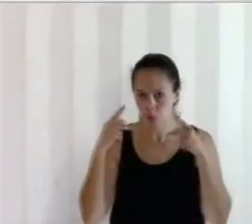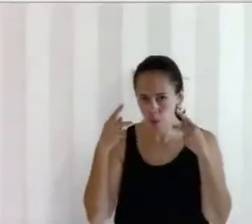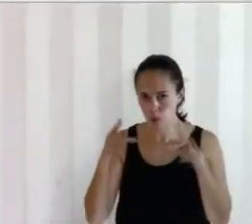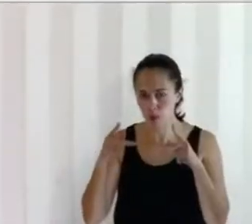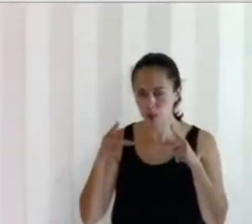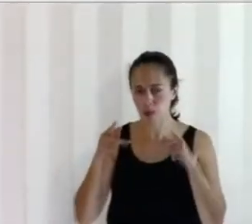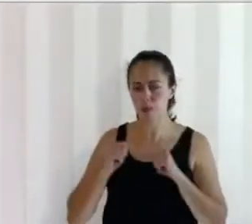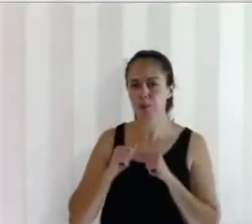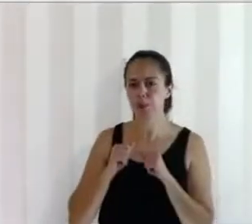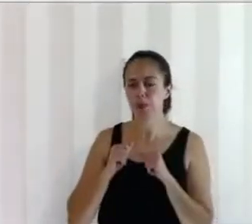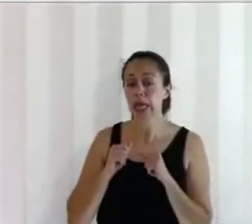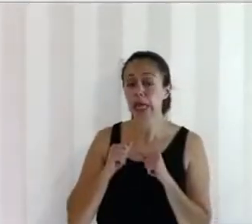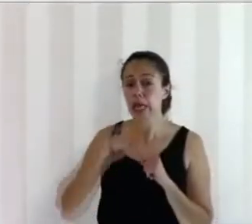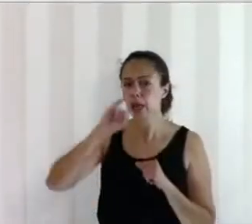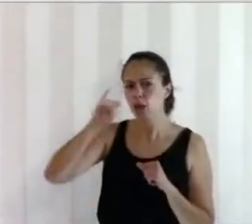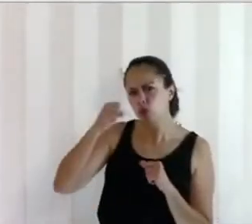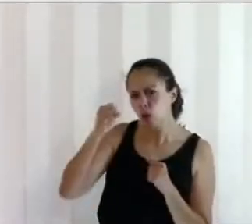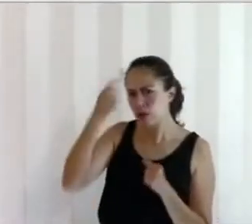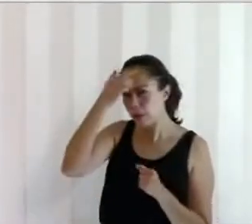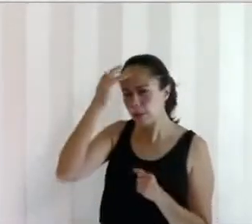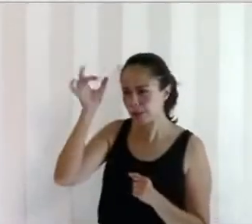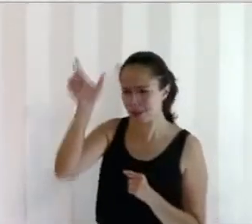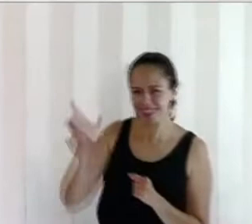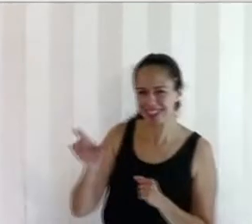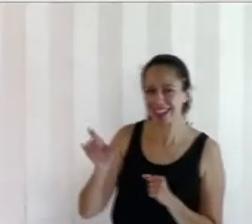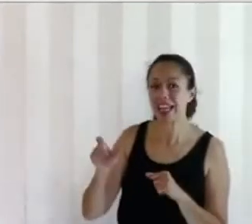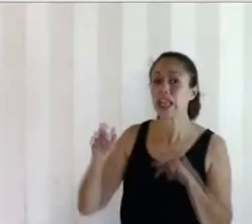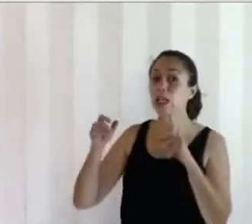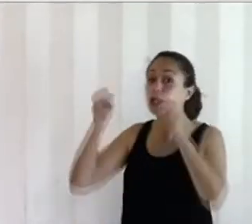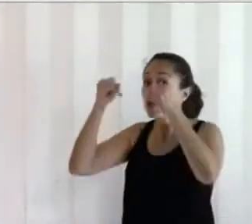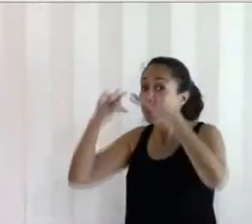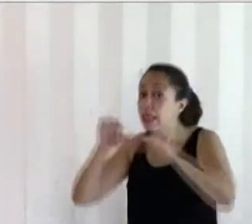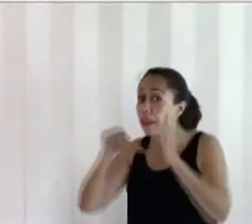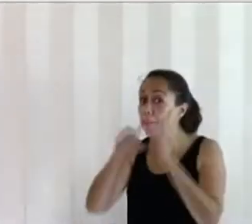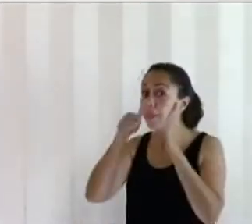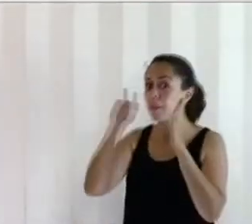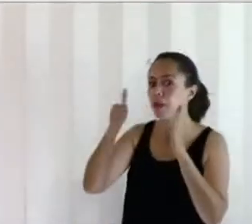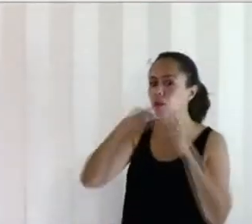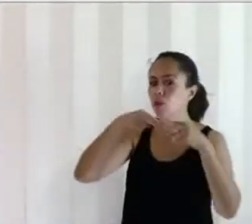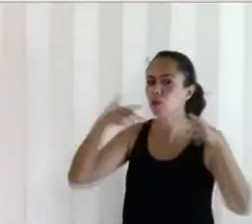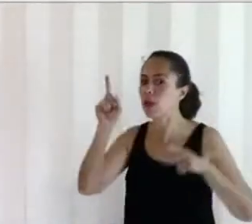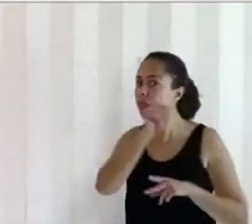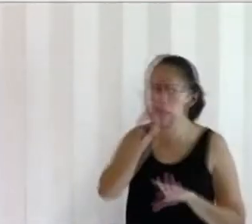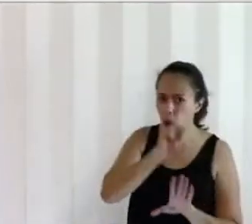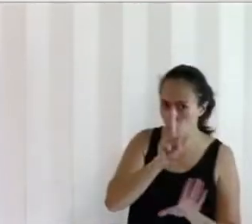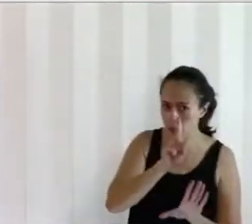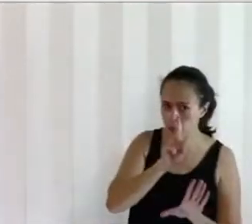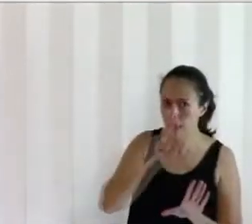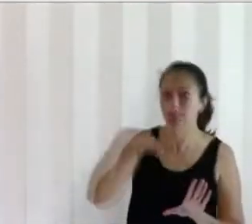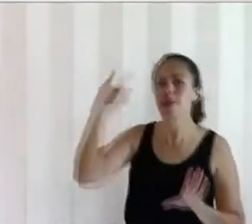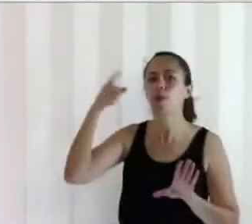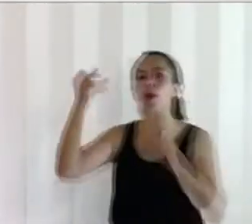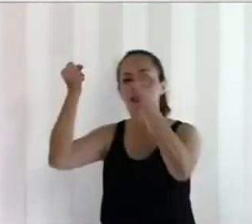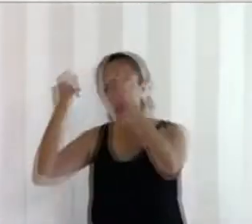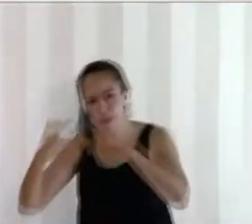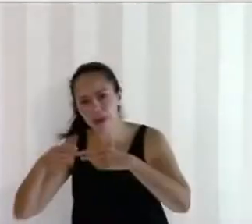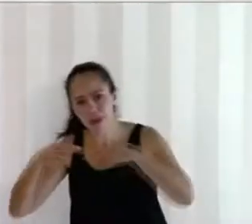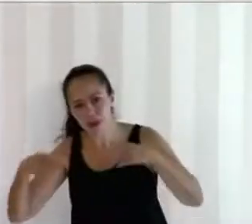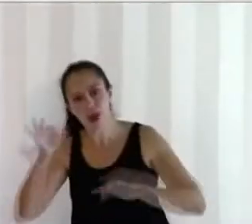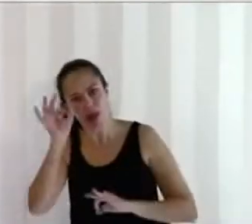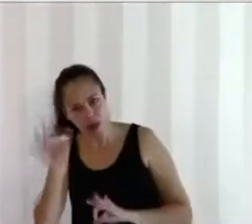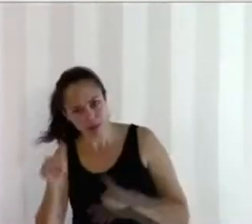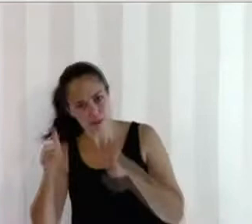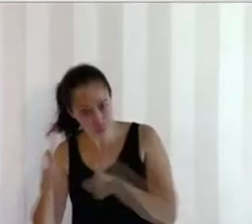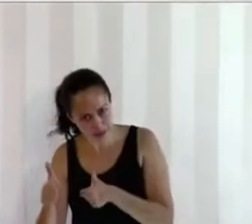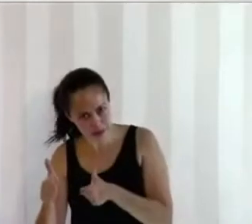que nós vamos abordar, essa é a metodologia de hoje, para esse texto. Bom, a primeira divisão então, a primeira ênfase é o